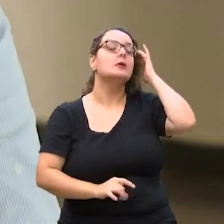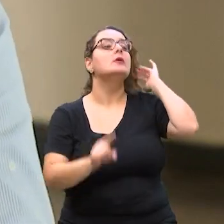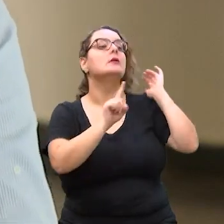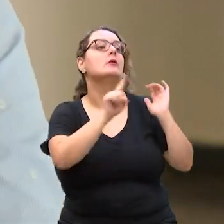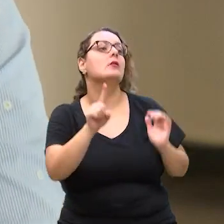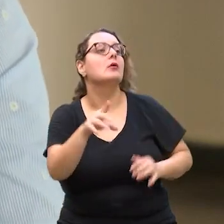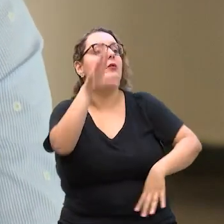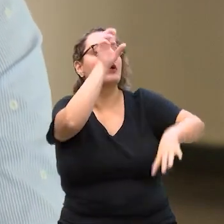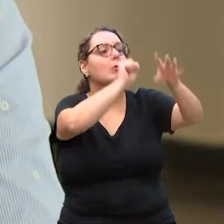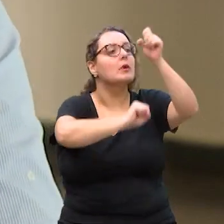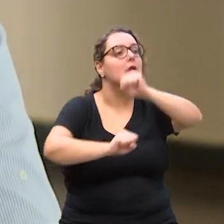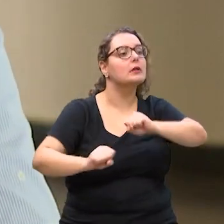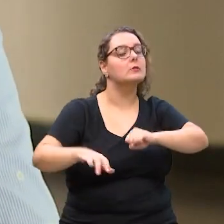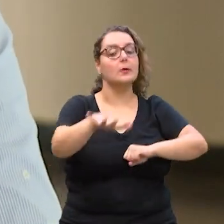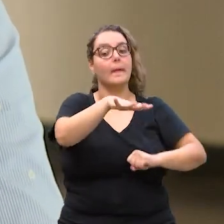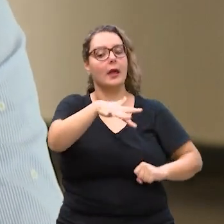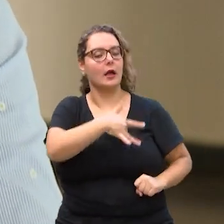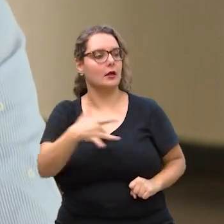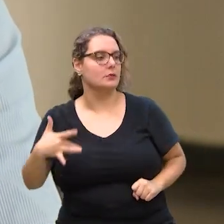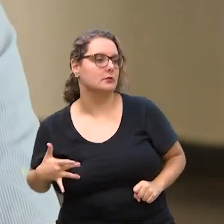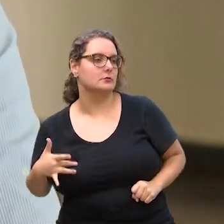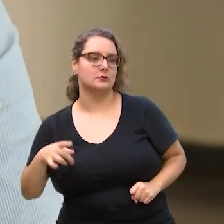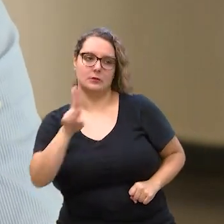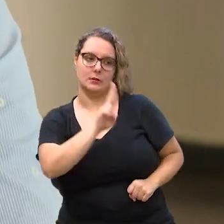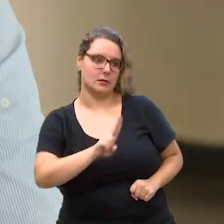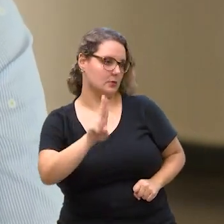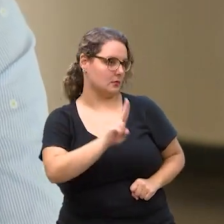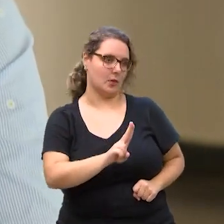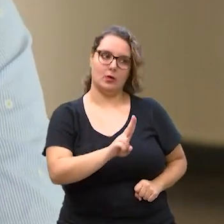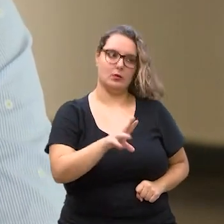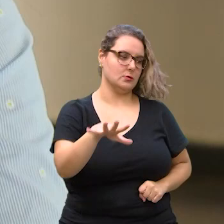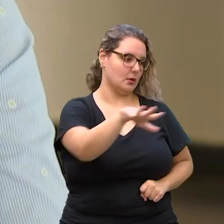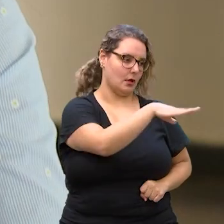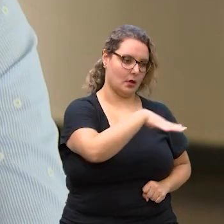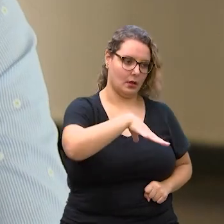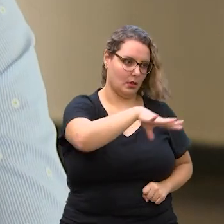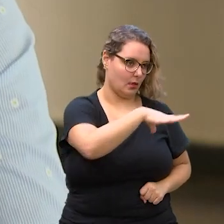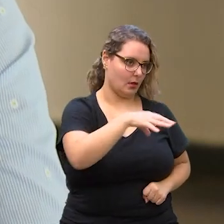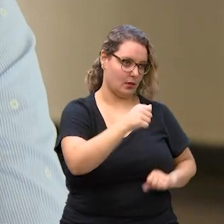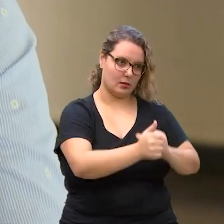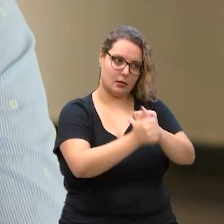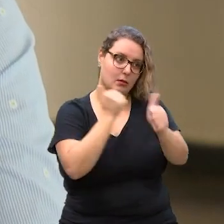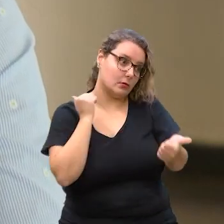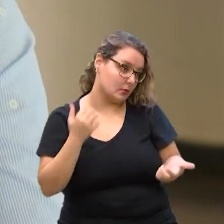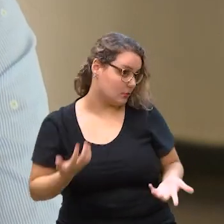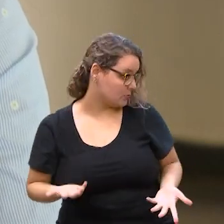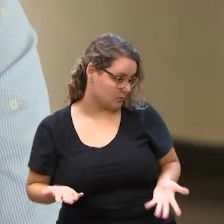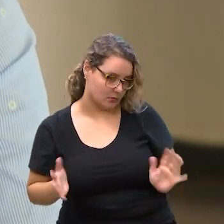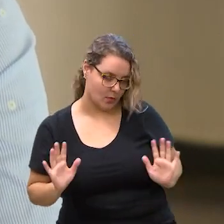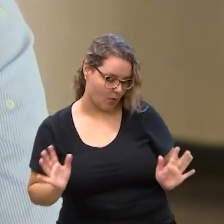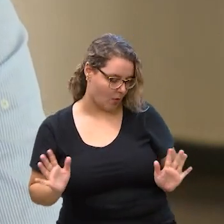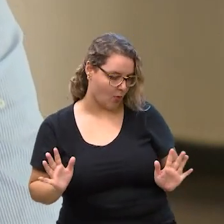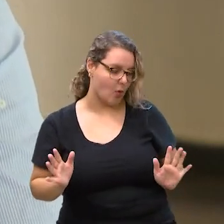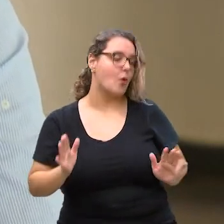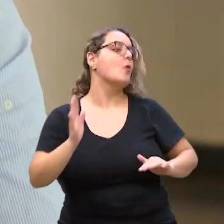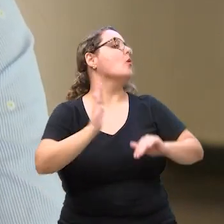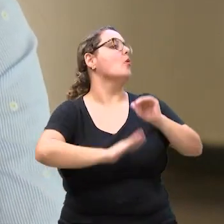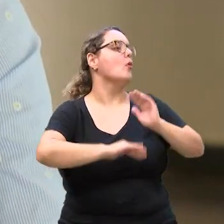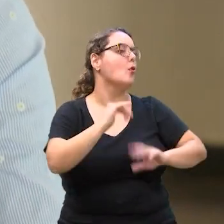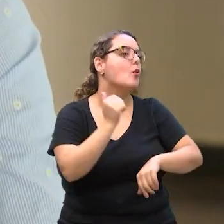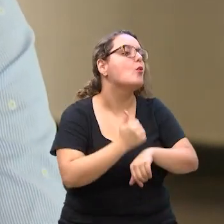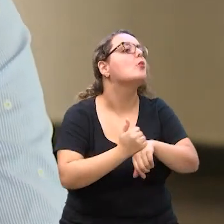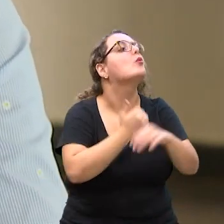linha da saúde, a gente vai aplicar exatamente para o esporte. Então, o profissional precisa